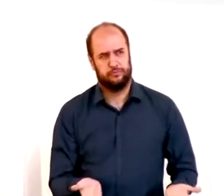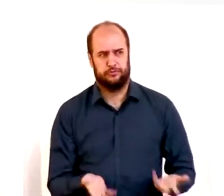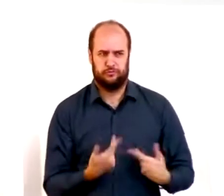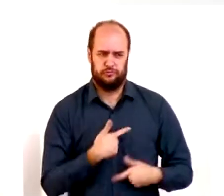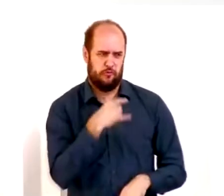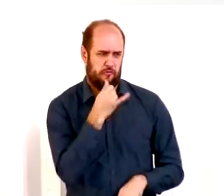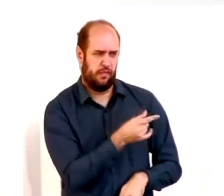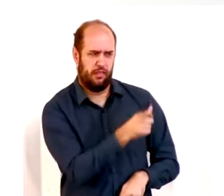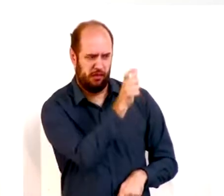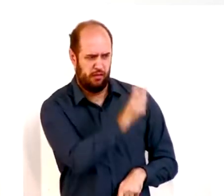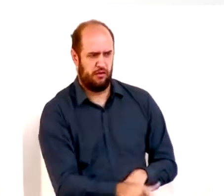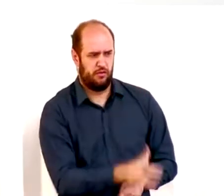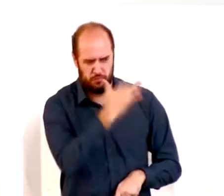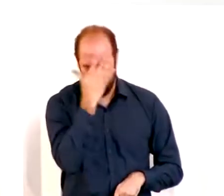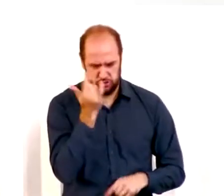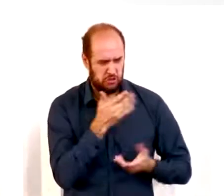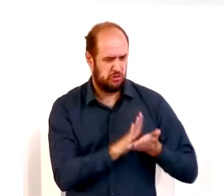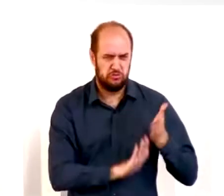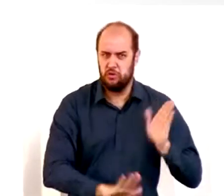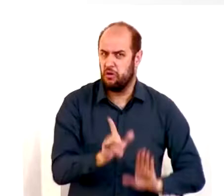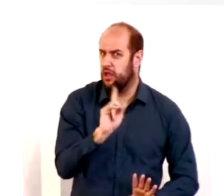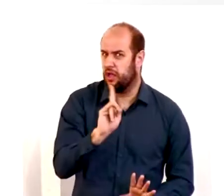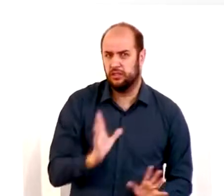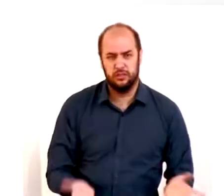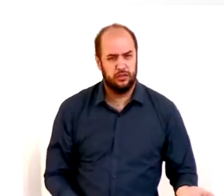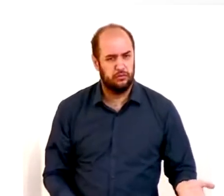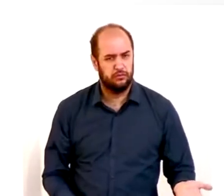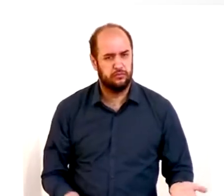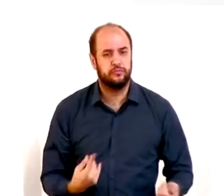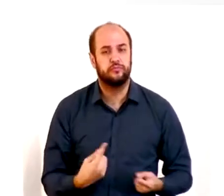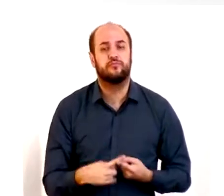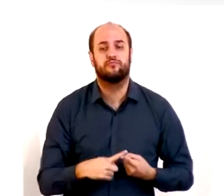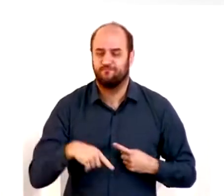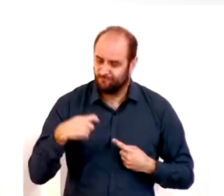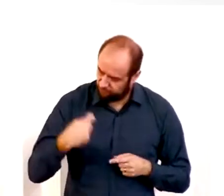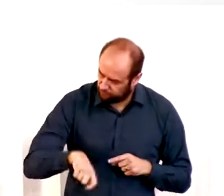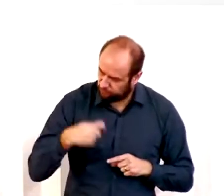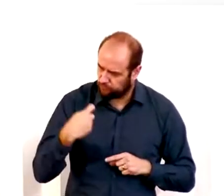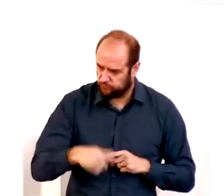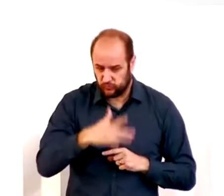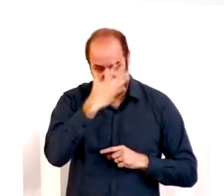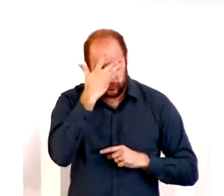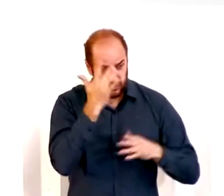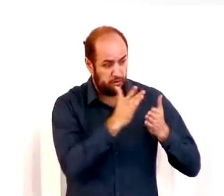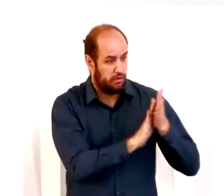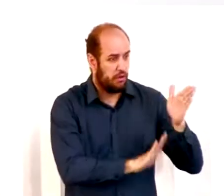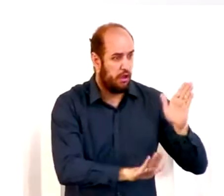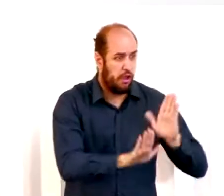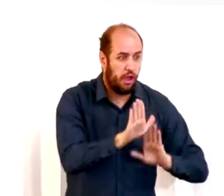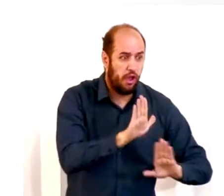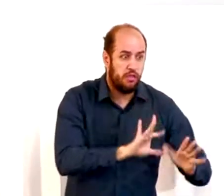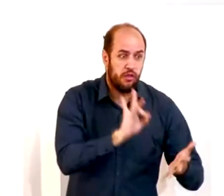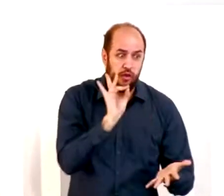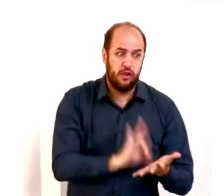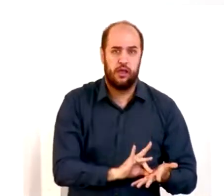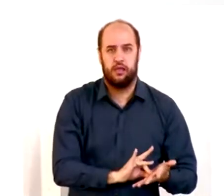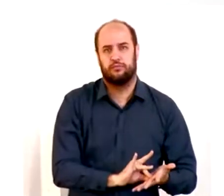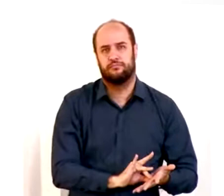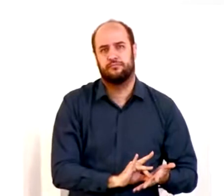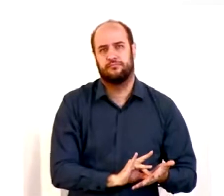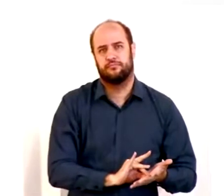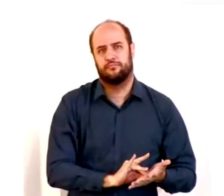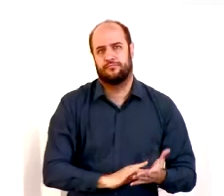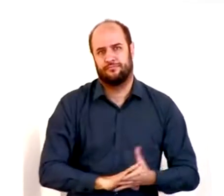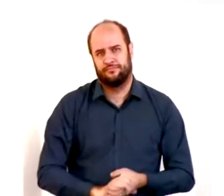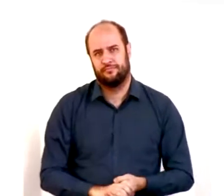estamos falando de um adorador, porque é necessário que os adoradores o adorem. É o peso da palavra